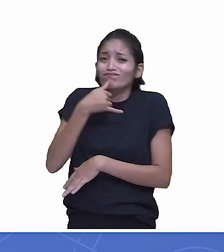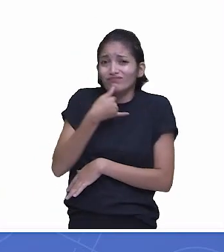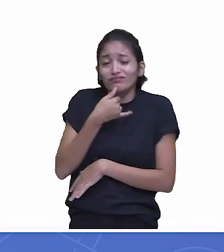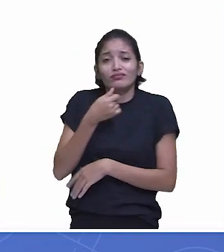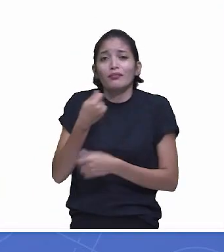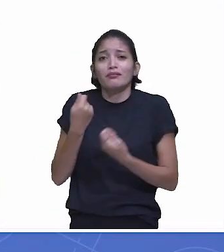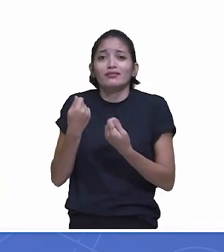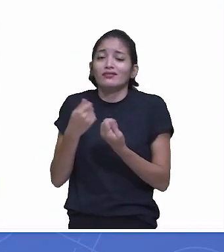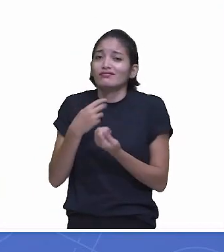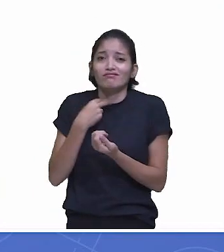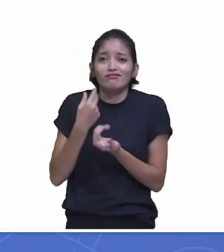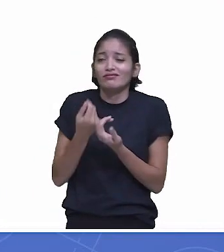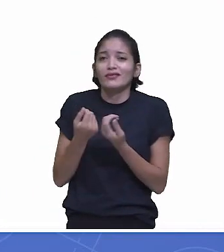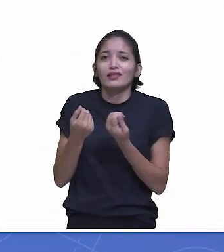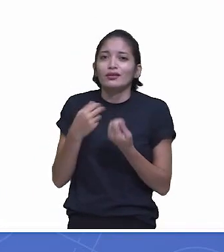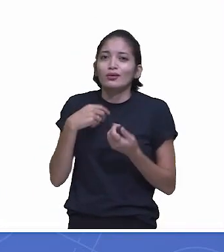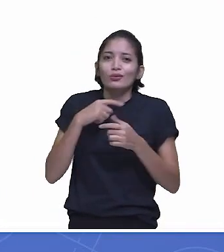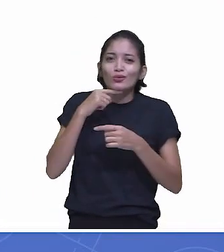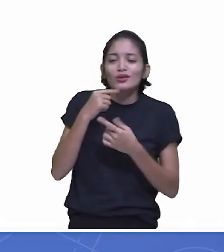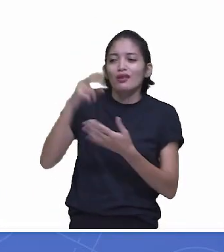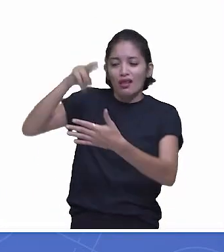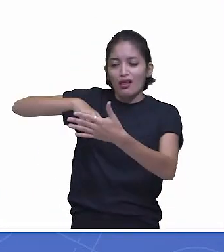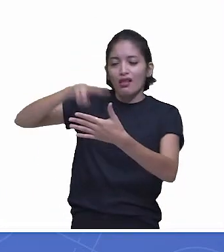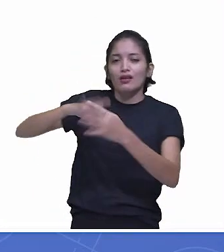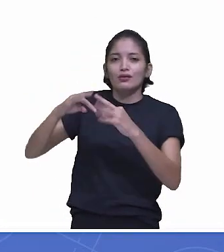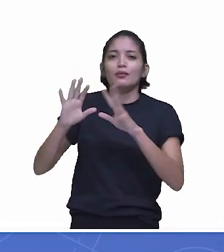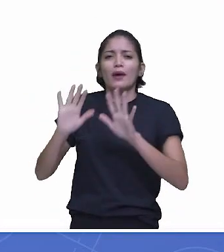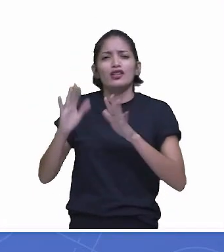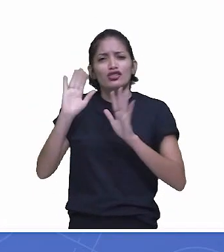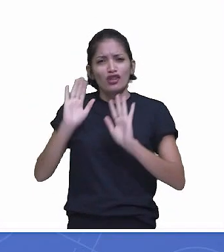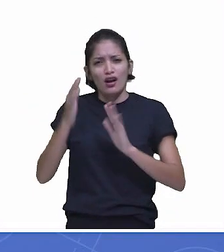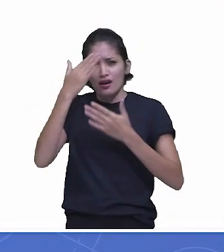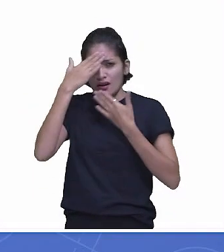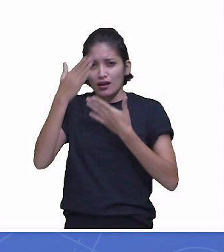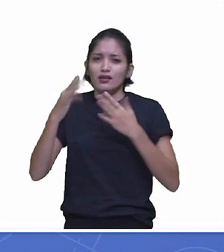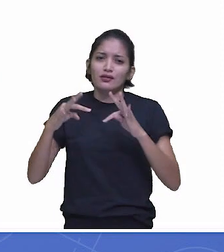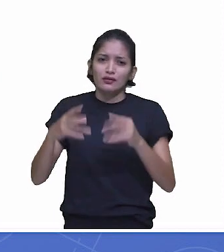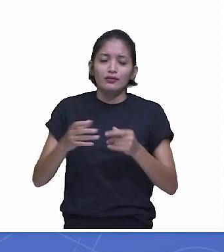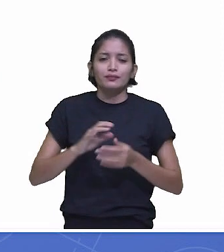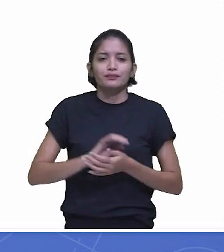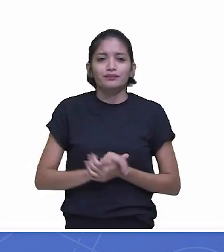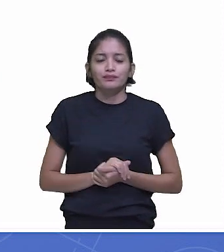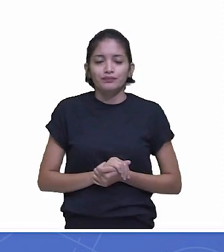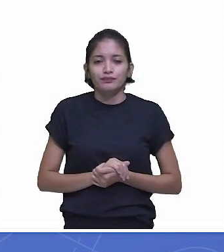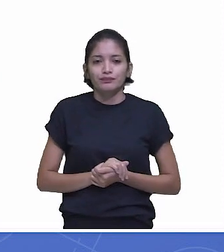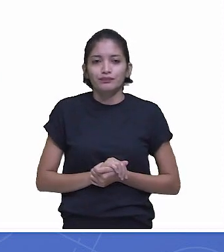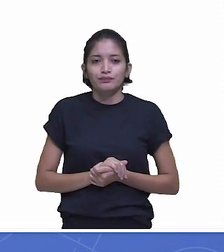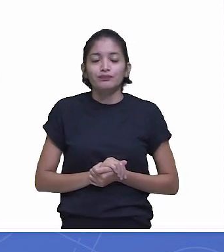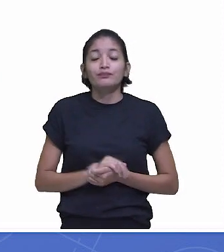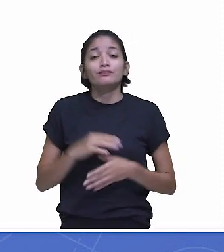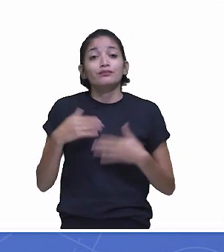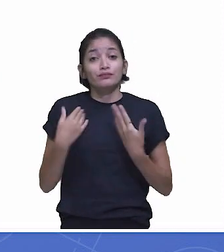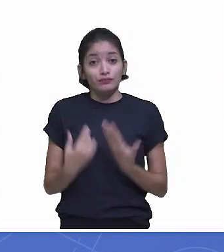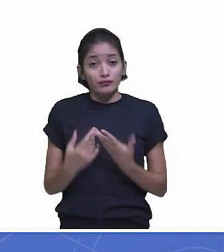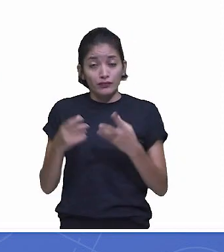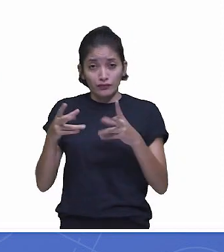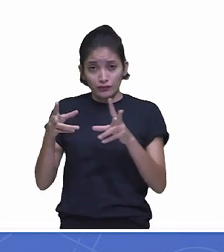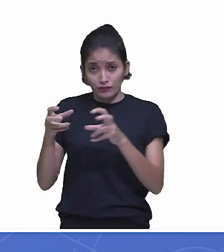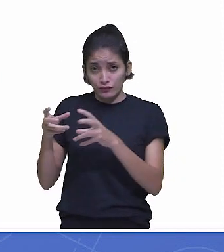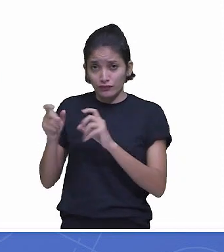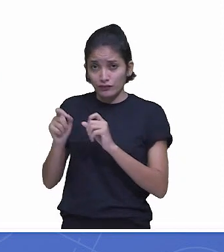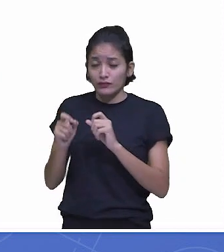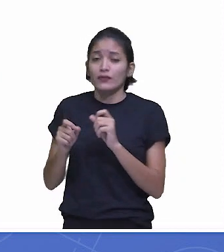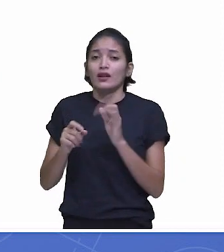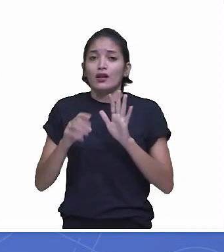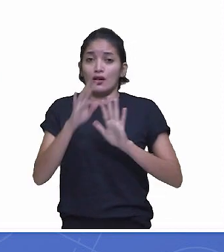nome de todo mundo, tá bom? Mas já agradeço a participação. Vamos aí verificar a questão? Olha só, pessoal, observe que no